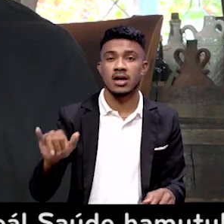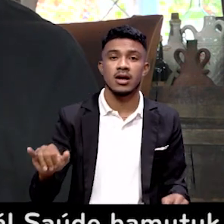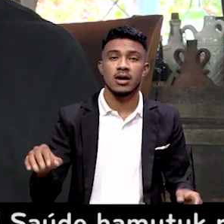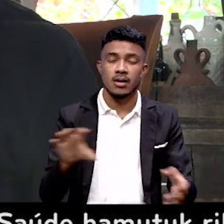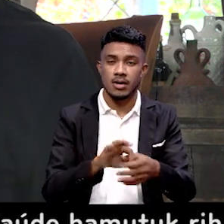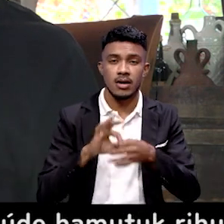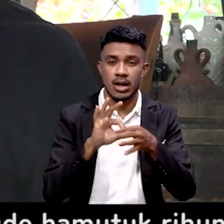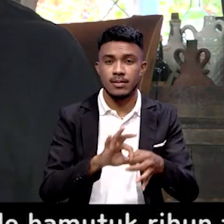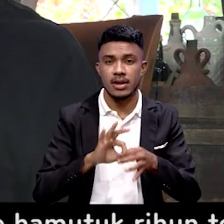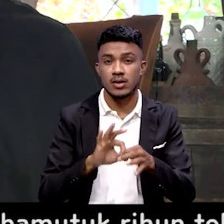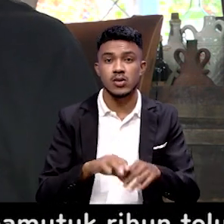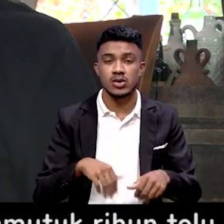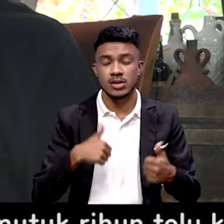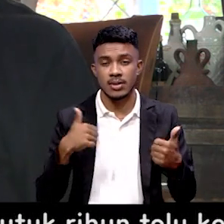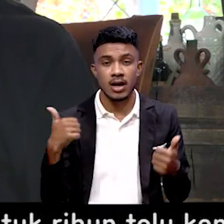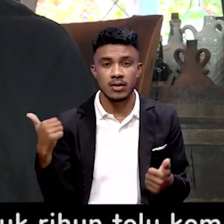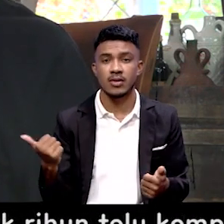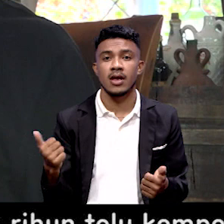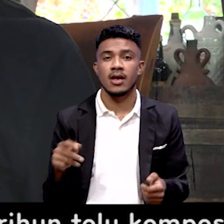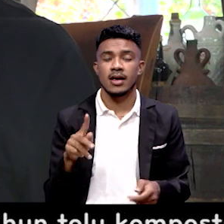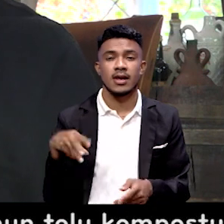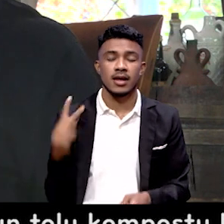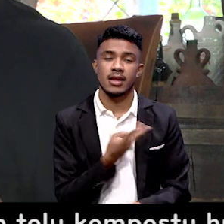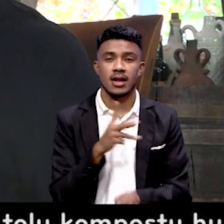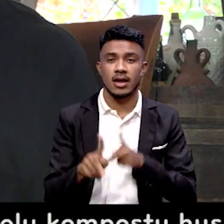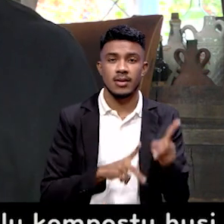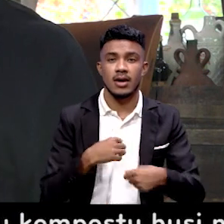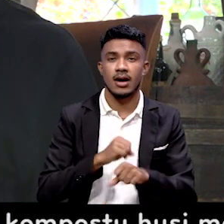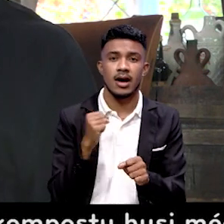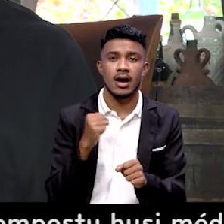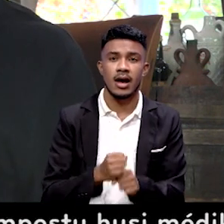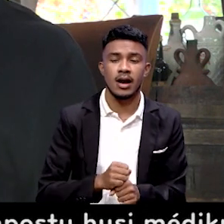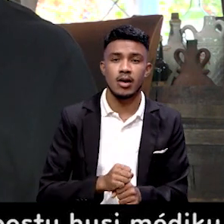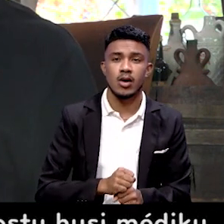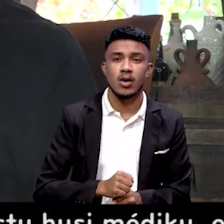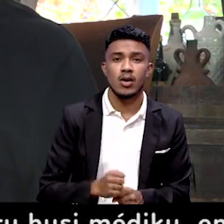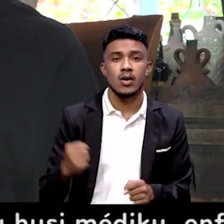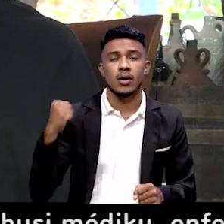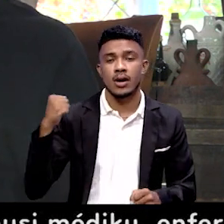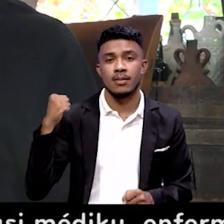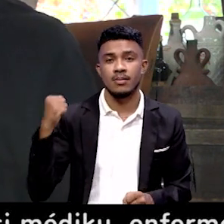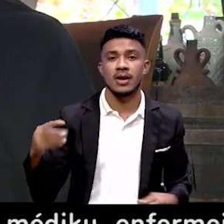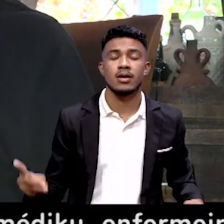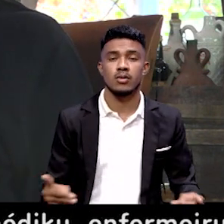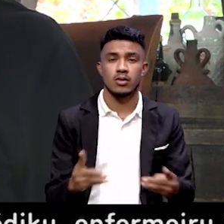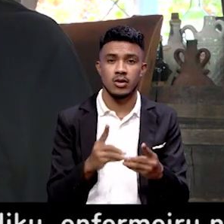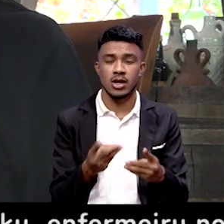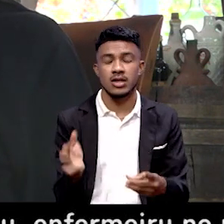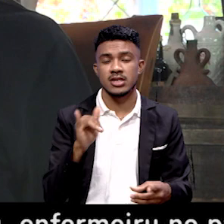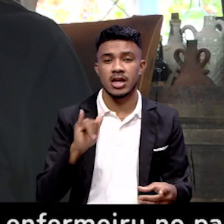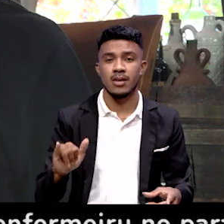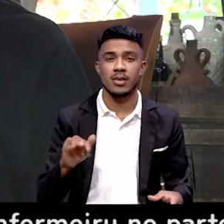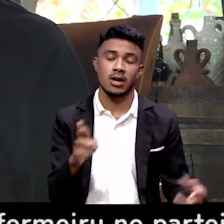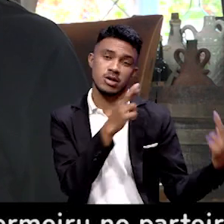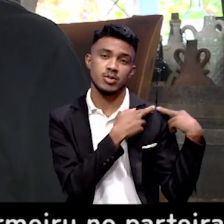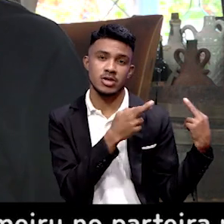elemento do balu, e aí tem a comunidade, há uma campanha contra. Sirama responsável